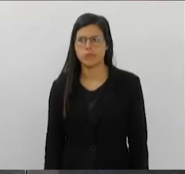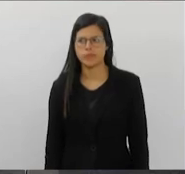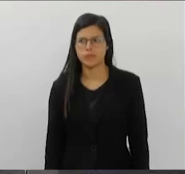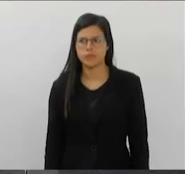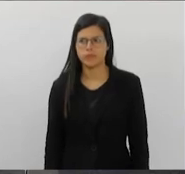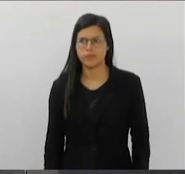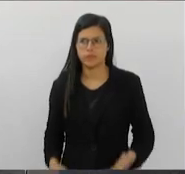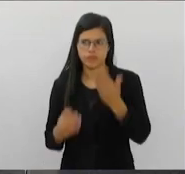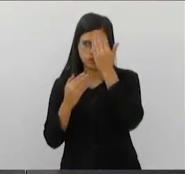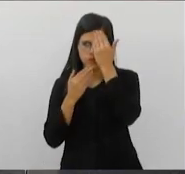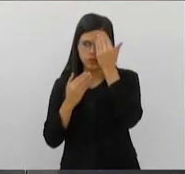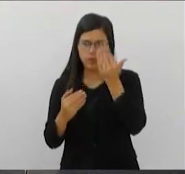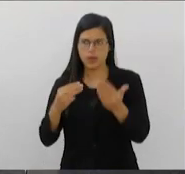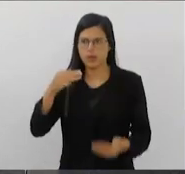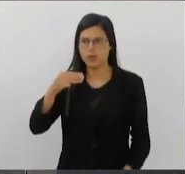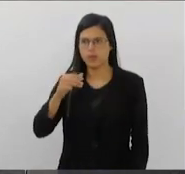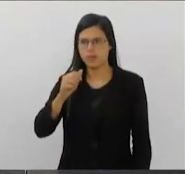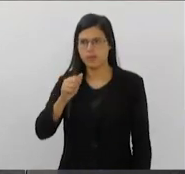Obrigado,